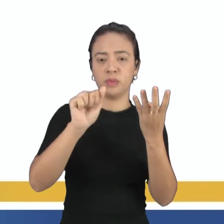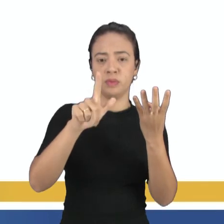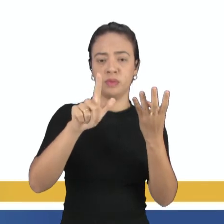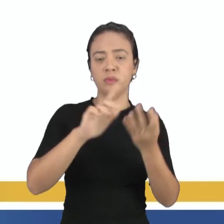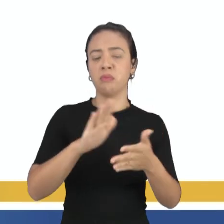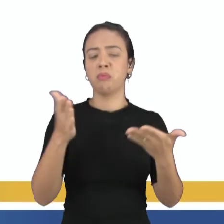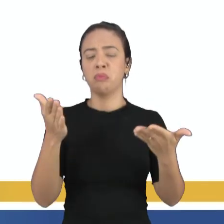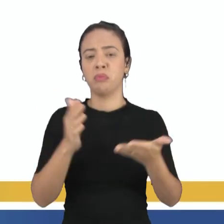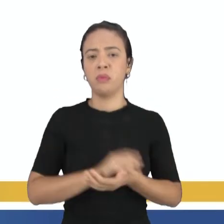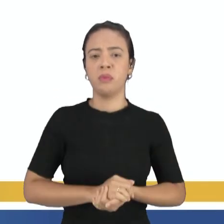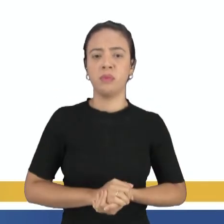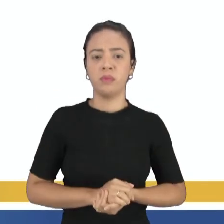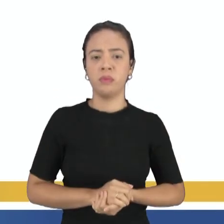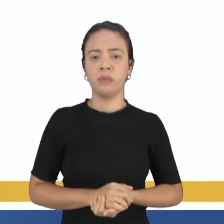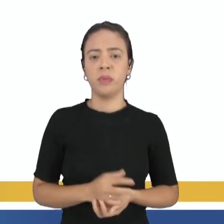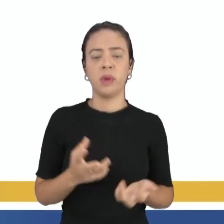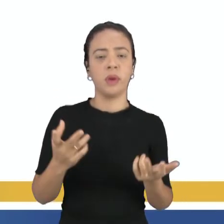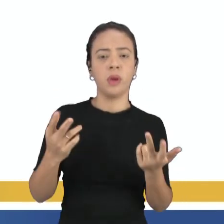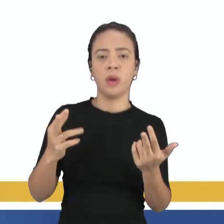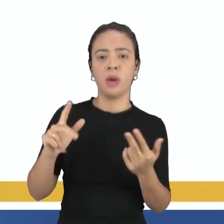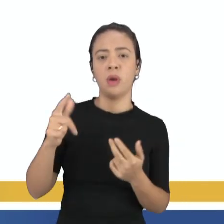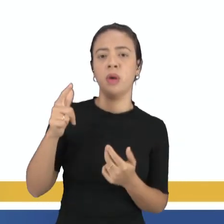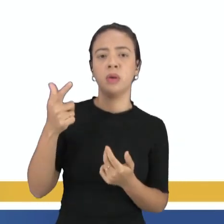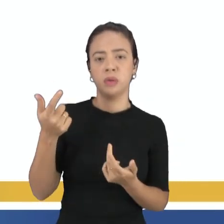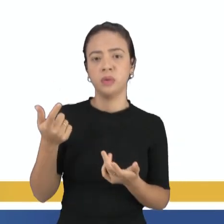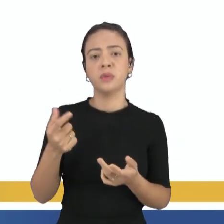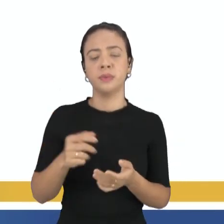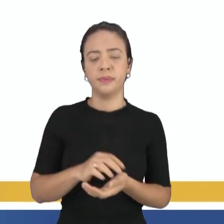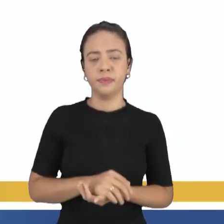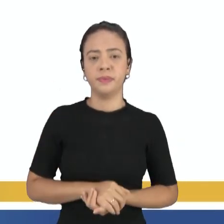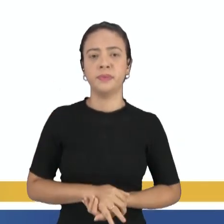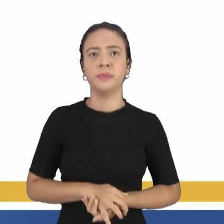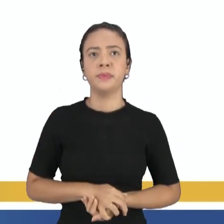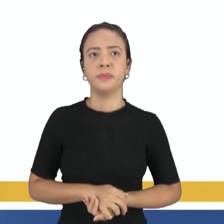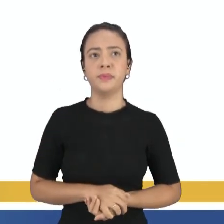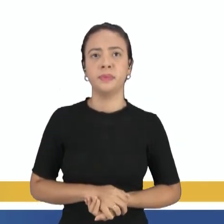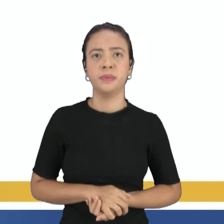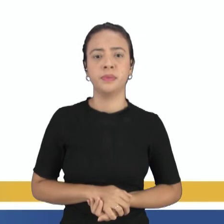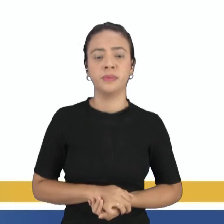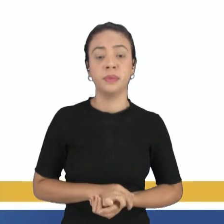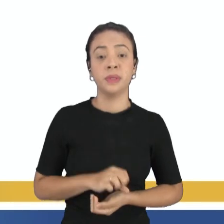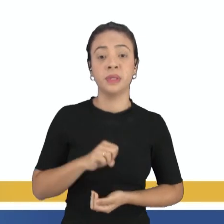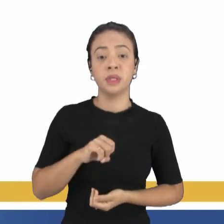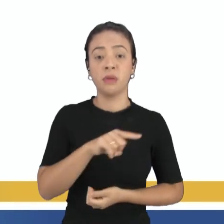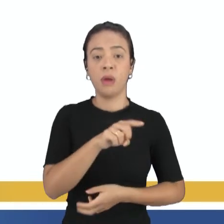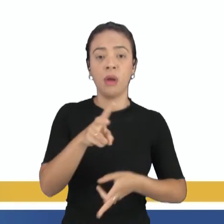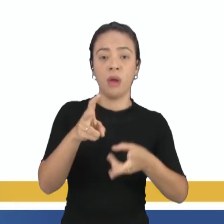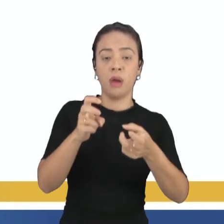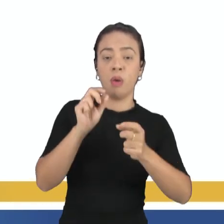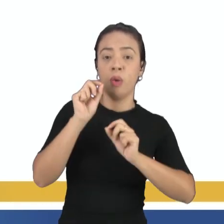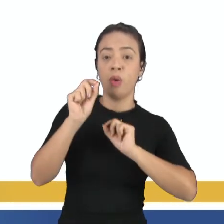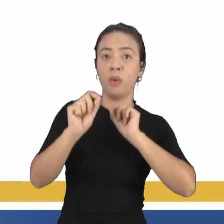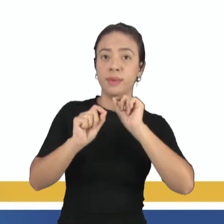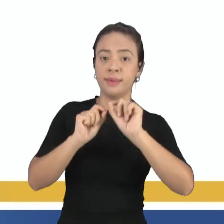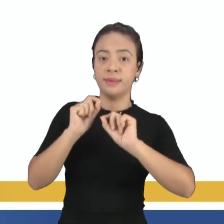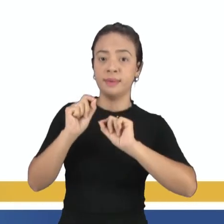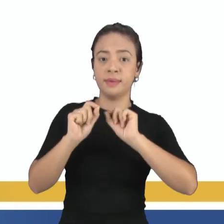Mesma forma, mesma situação das outras questões, né? Se você verificar